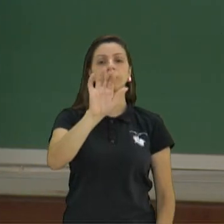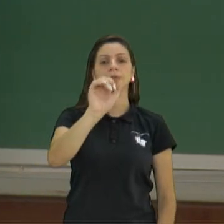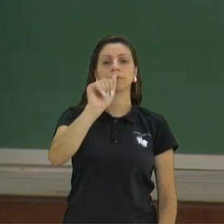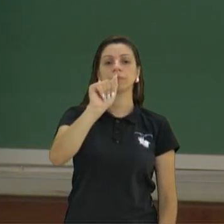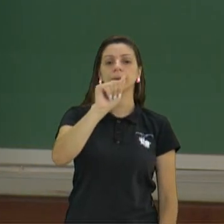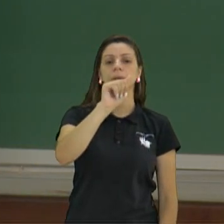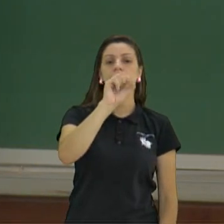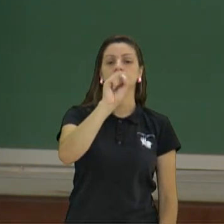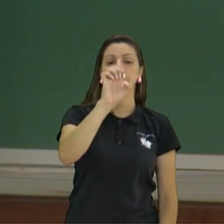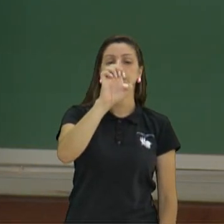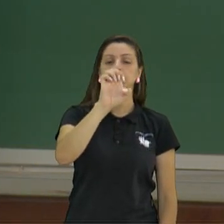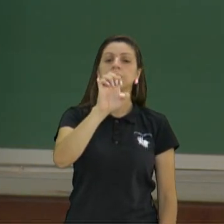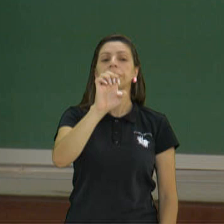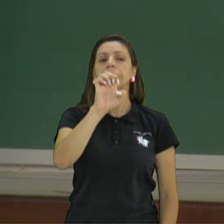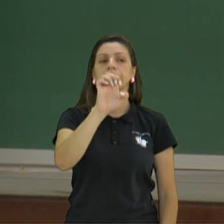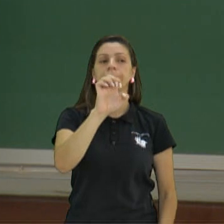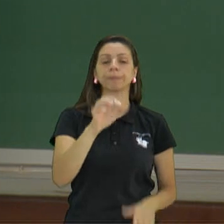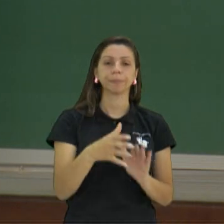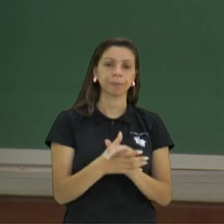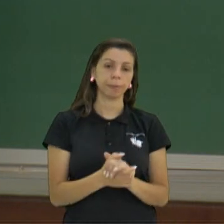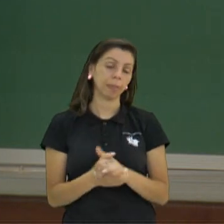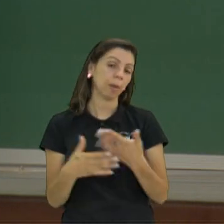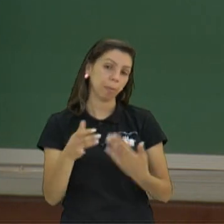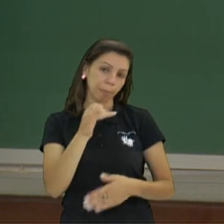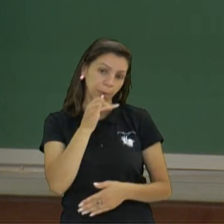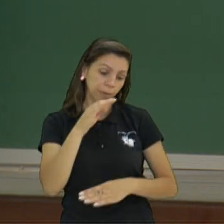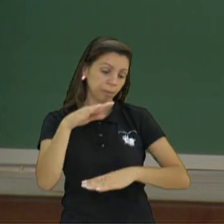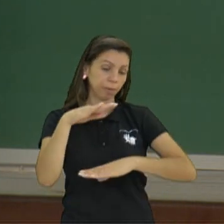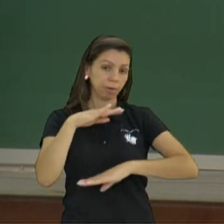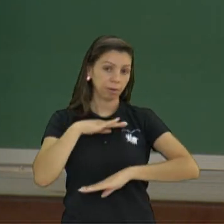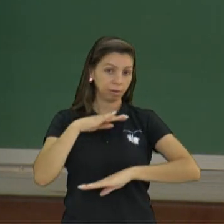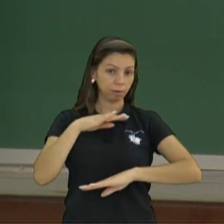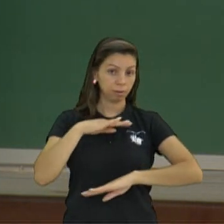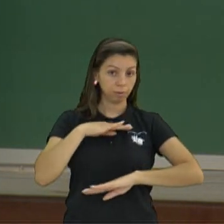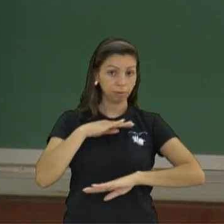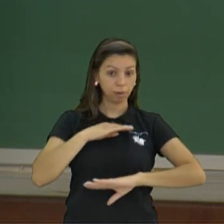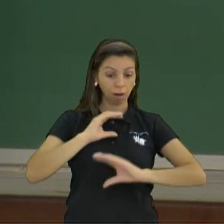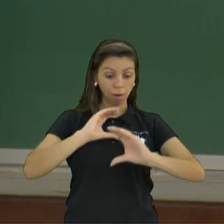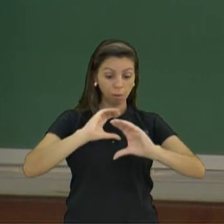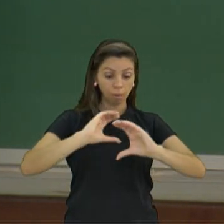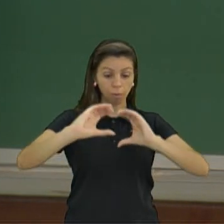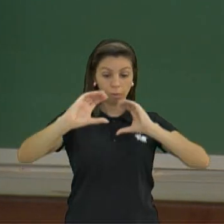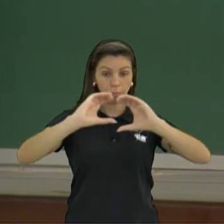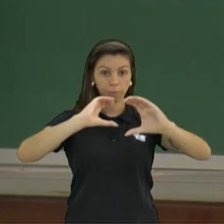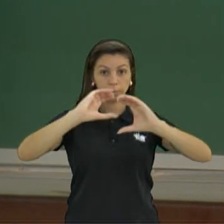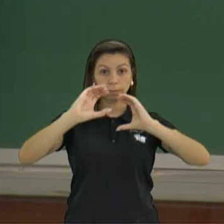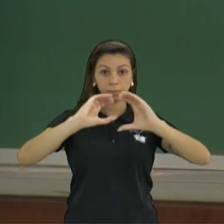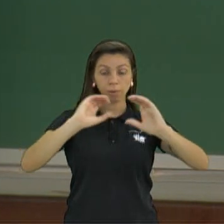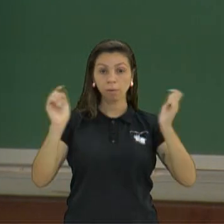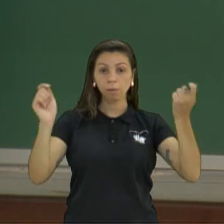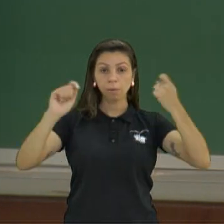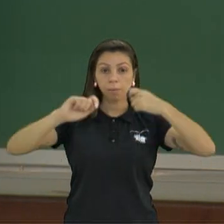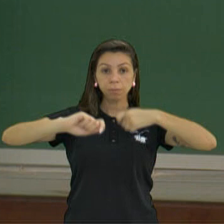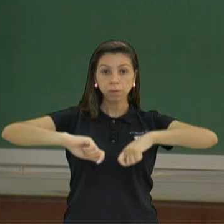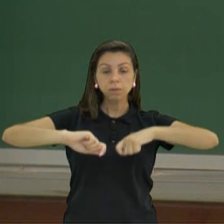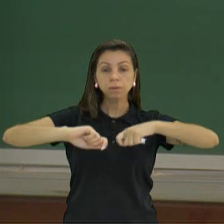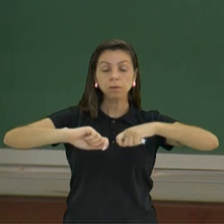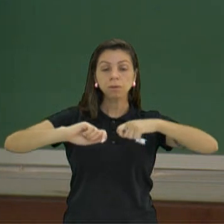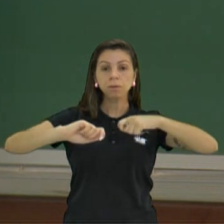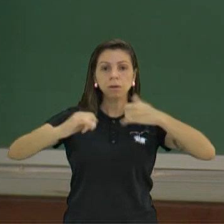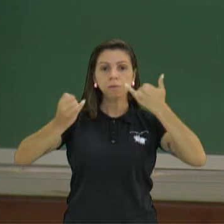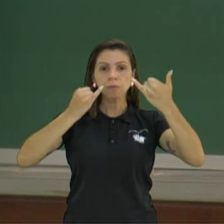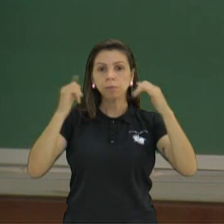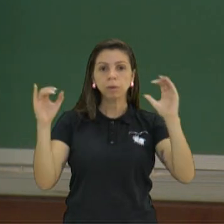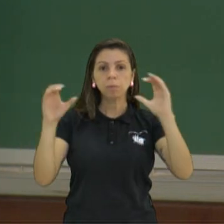ao enunciado que, em uma situação comunicativa, apresenta sentido completo.